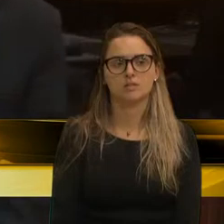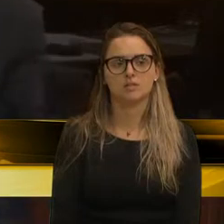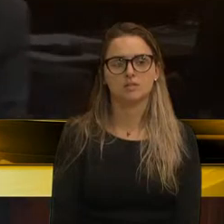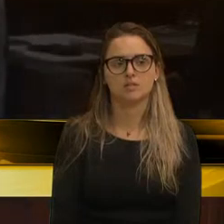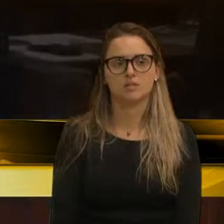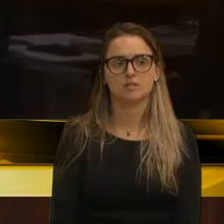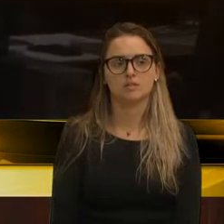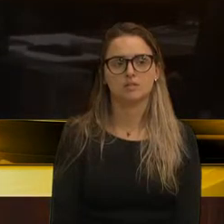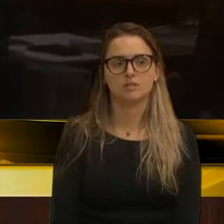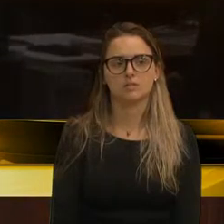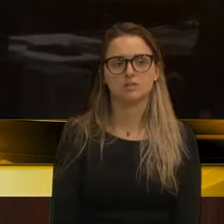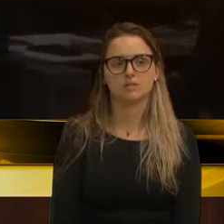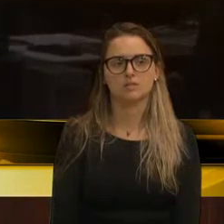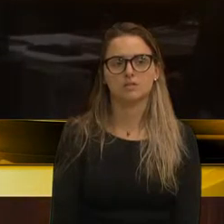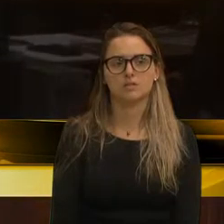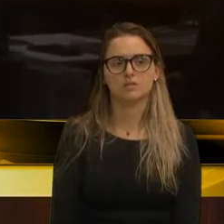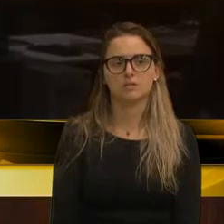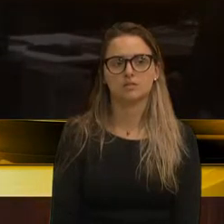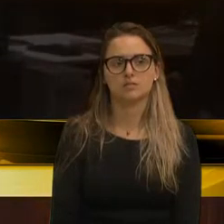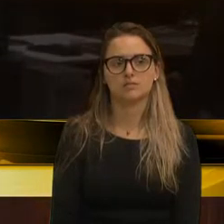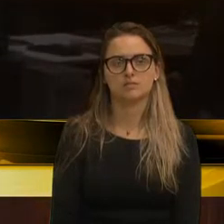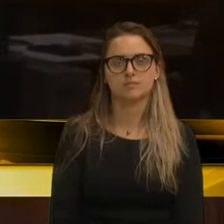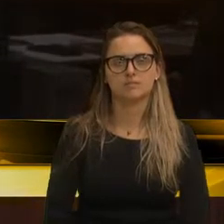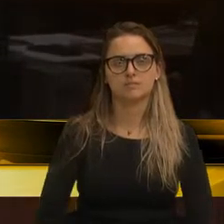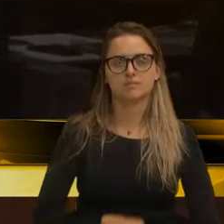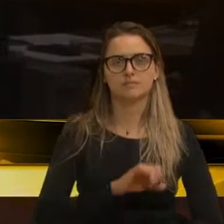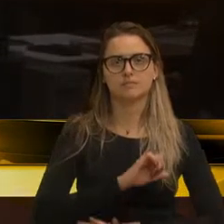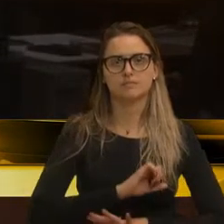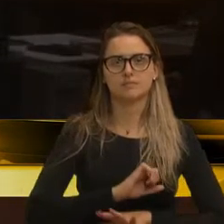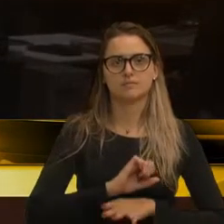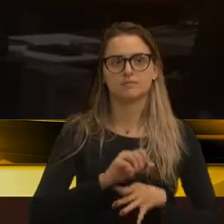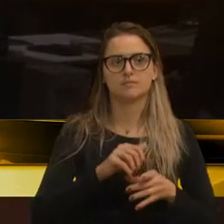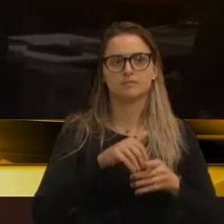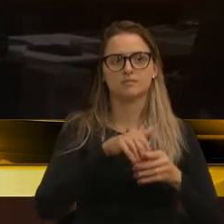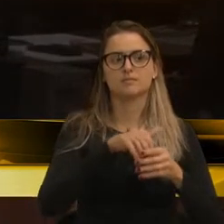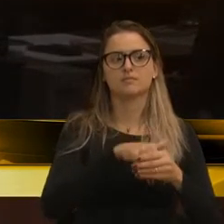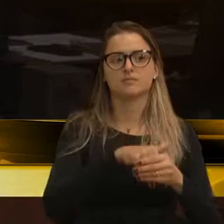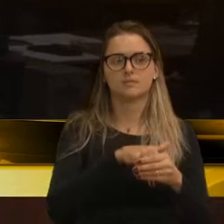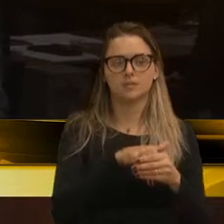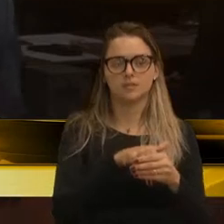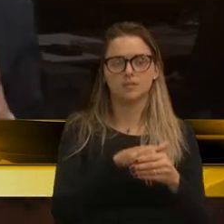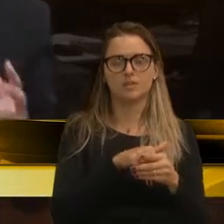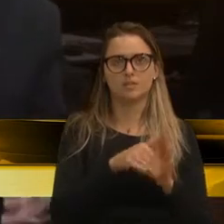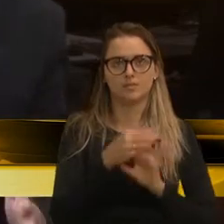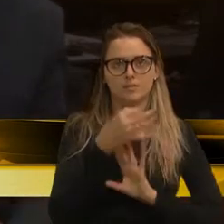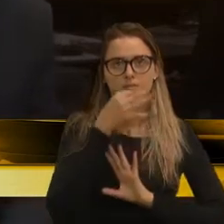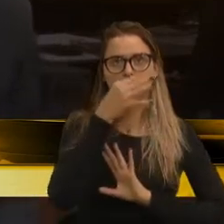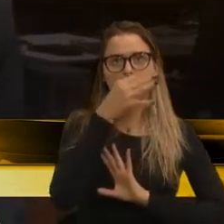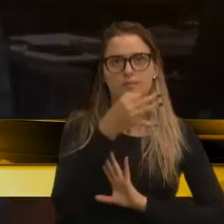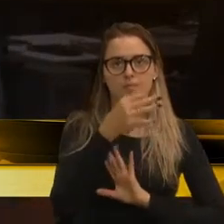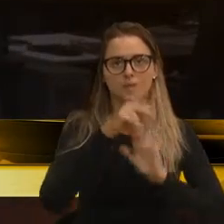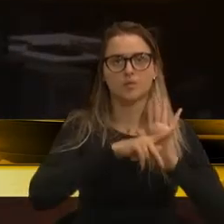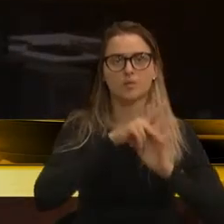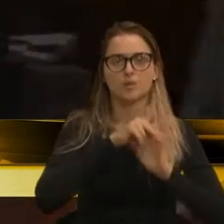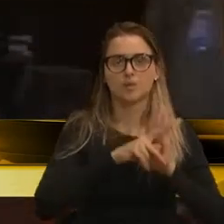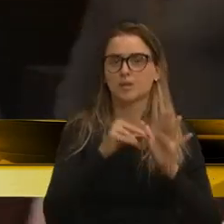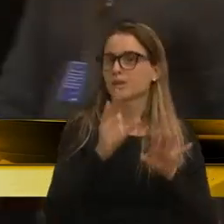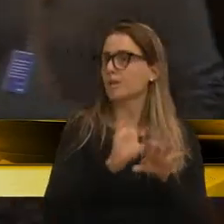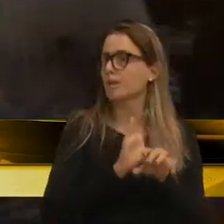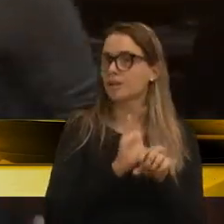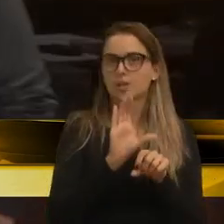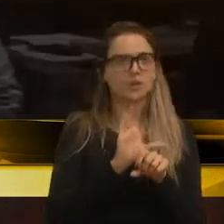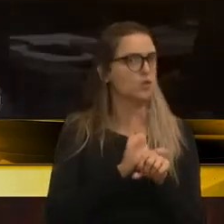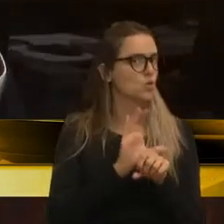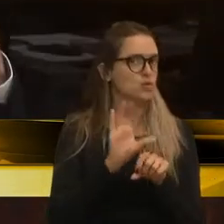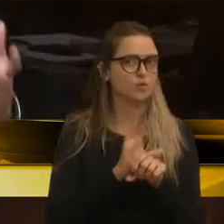Senhor presidente, eu vou razoar aqui rapidamente o meu voto. Eu tenho me manifestado nessa casa quando projetos eles são